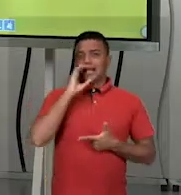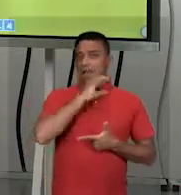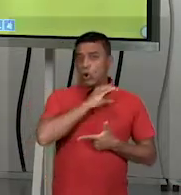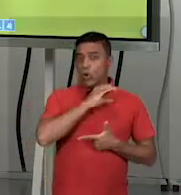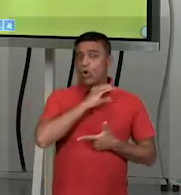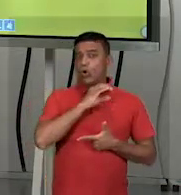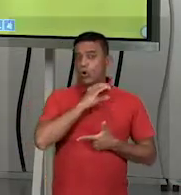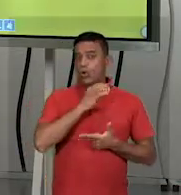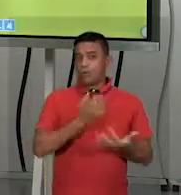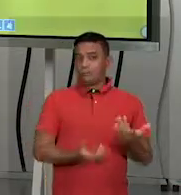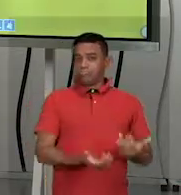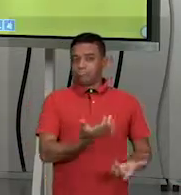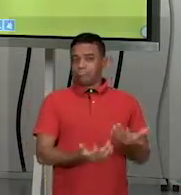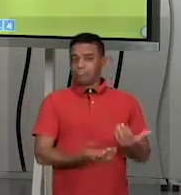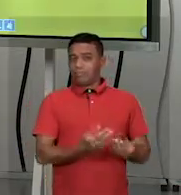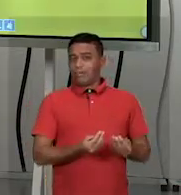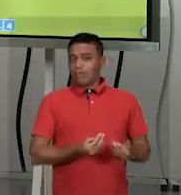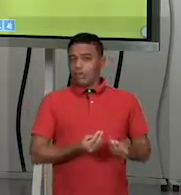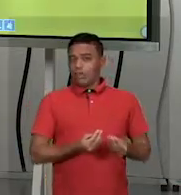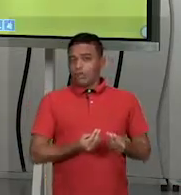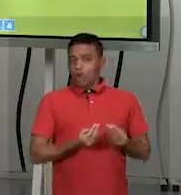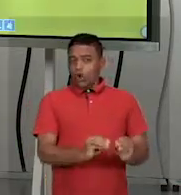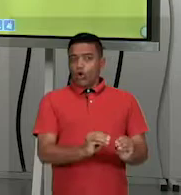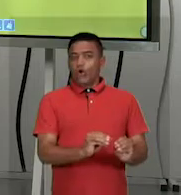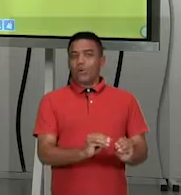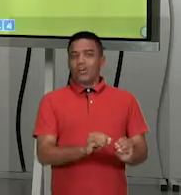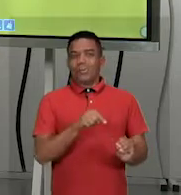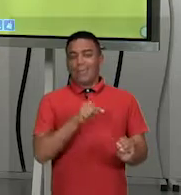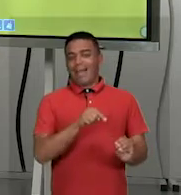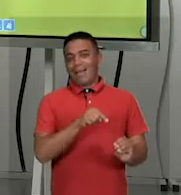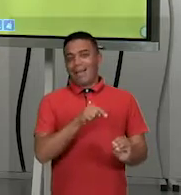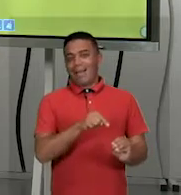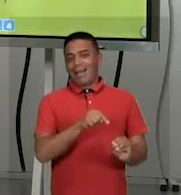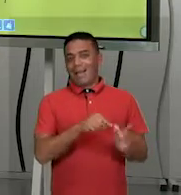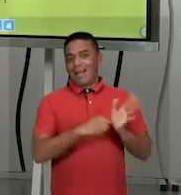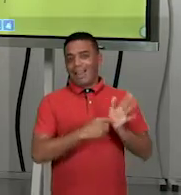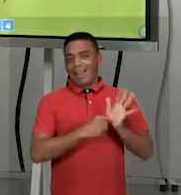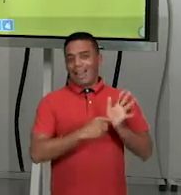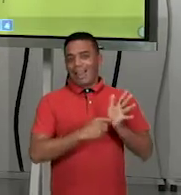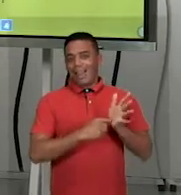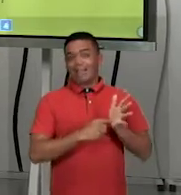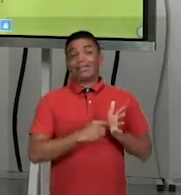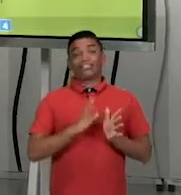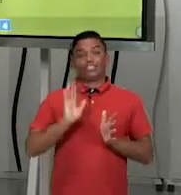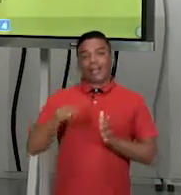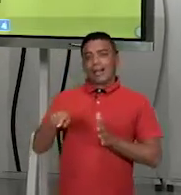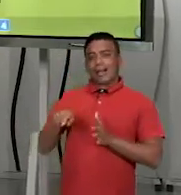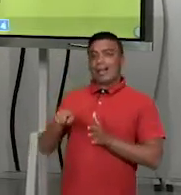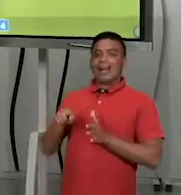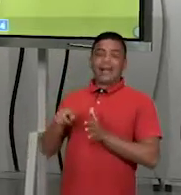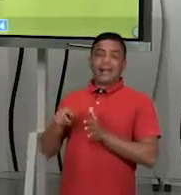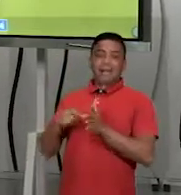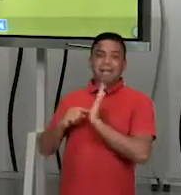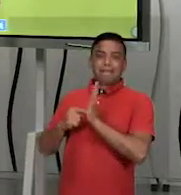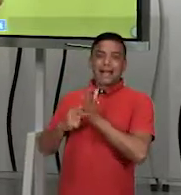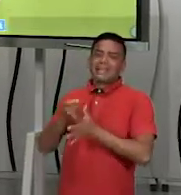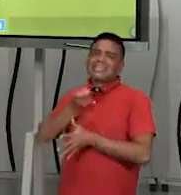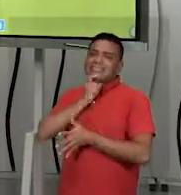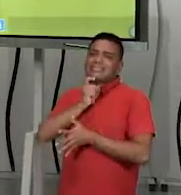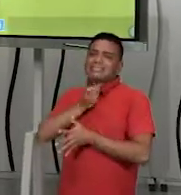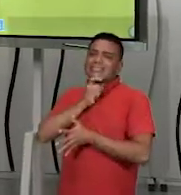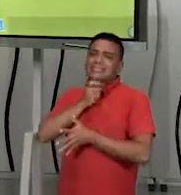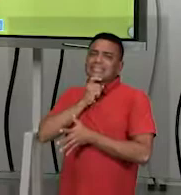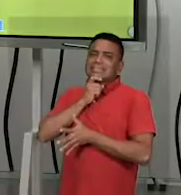fonte quente que foi entregue ali naquele dispositivo. Já na máquina frigorífica, como ela é